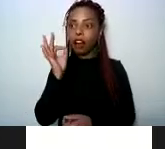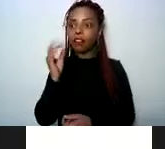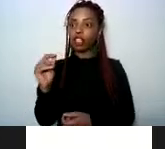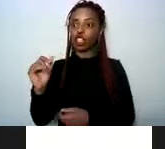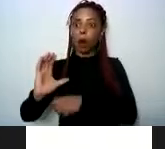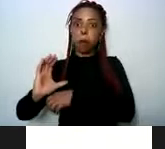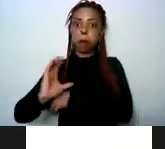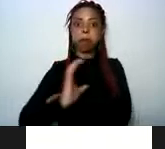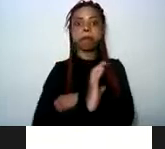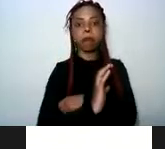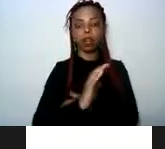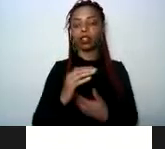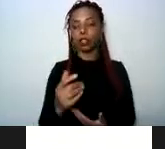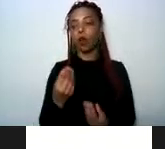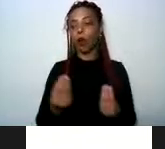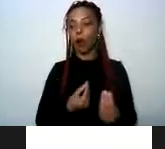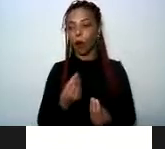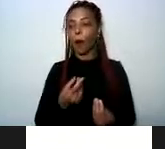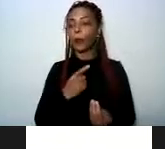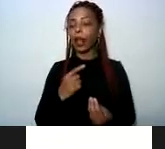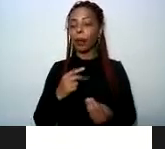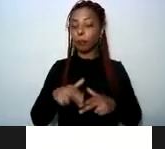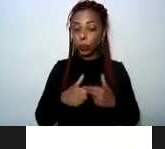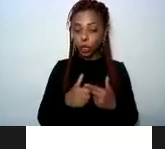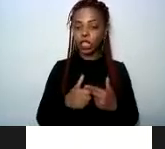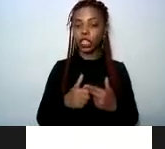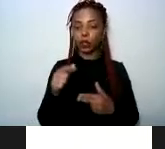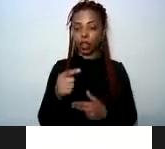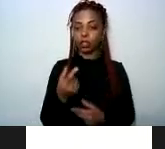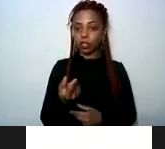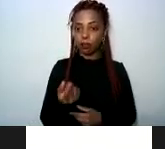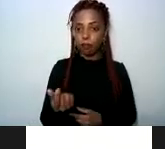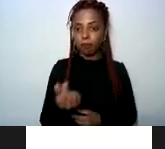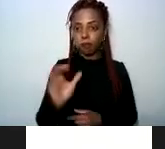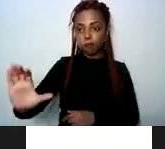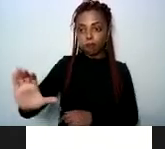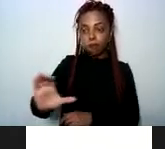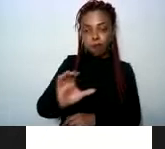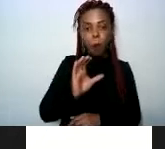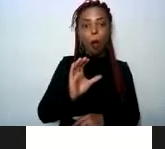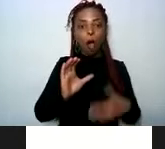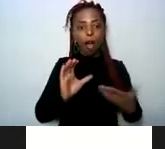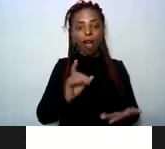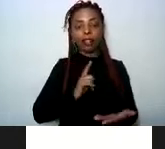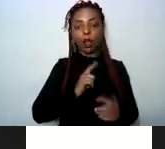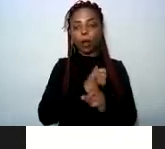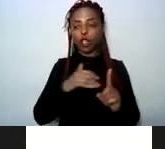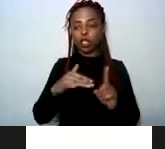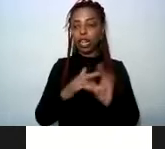agroexportadora. Então, a partir desse capital, a gente tinha uma sociedade que antes